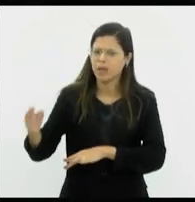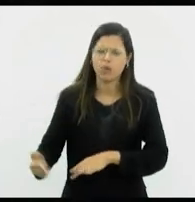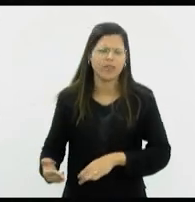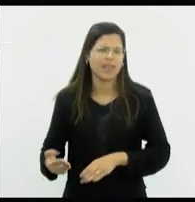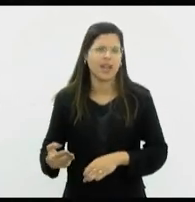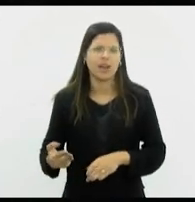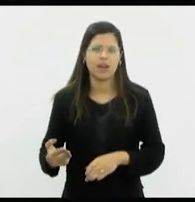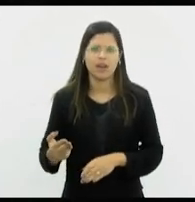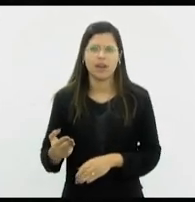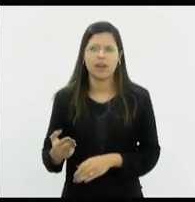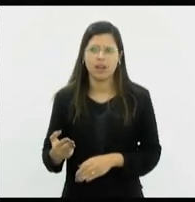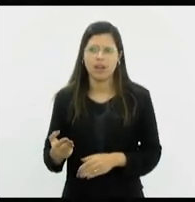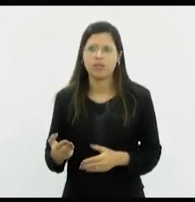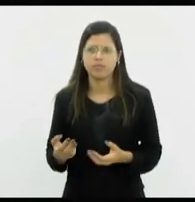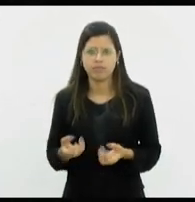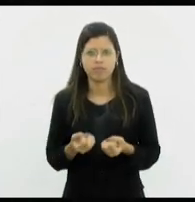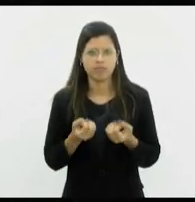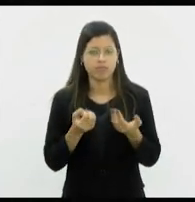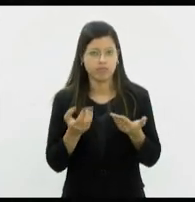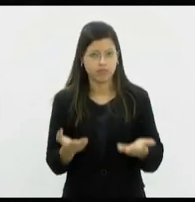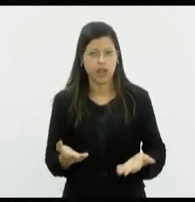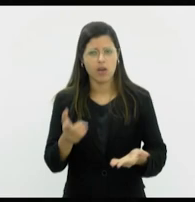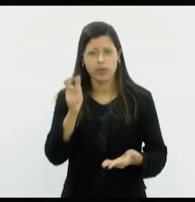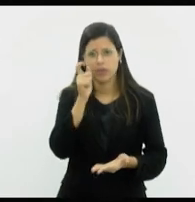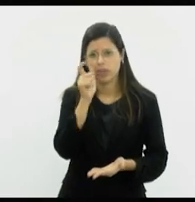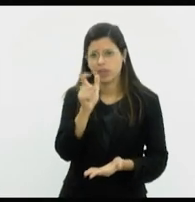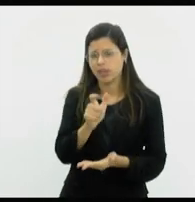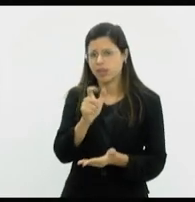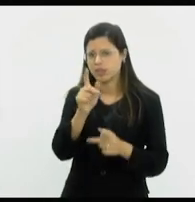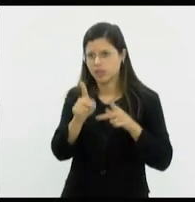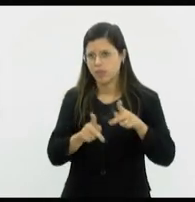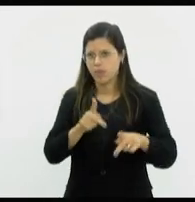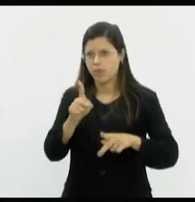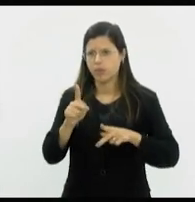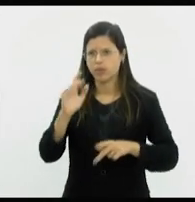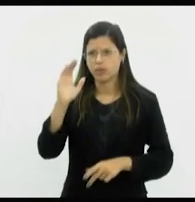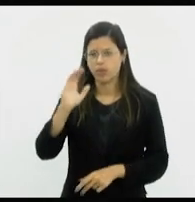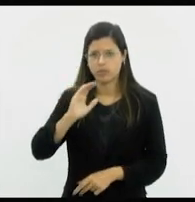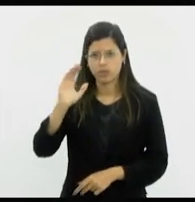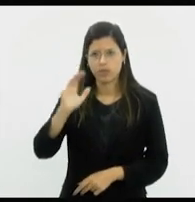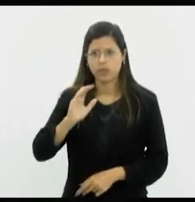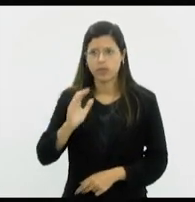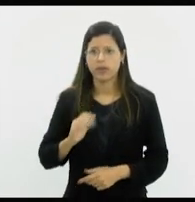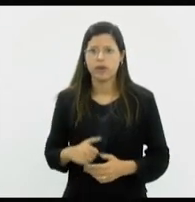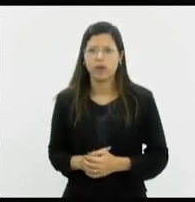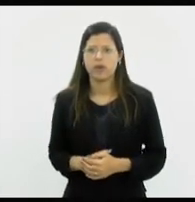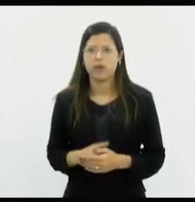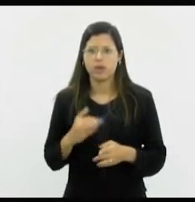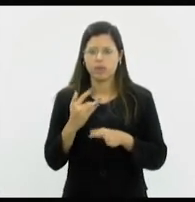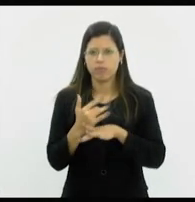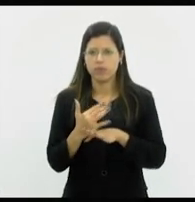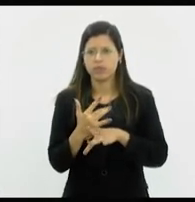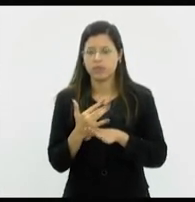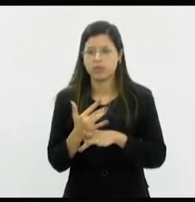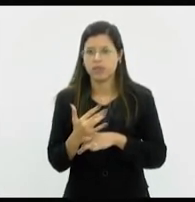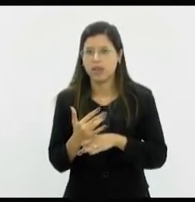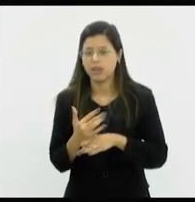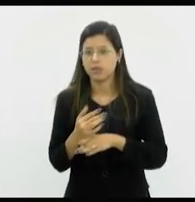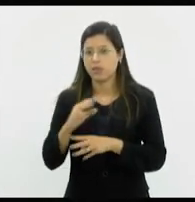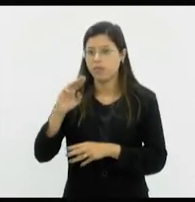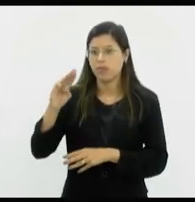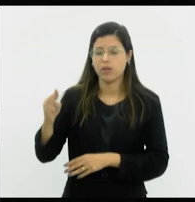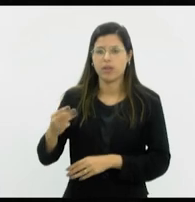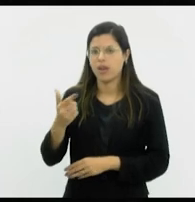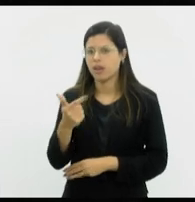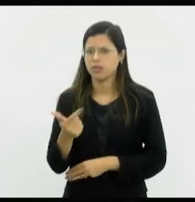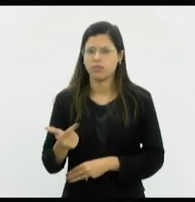atender aos interesses da população de Niterói. Uma cidade multibilionária que não